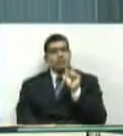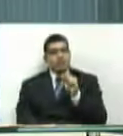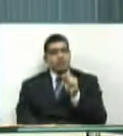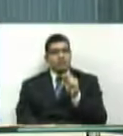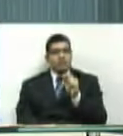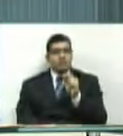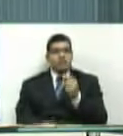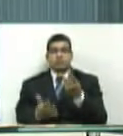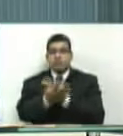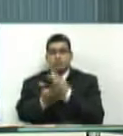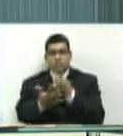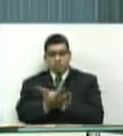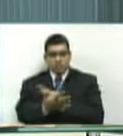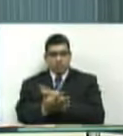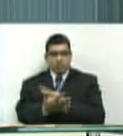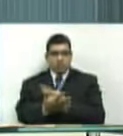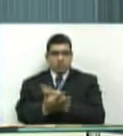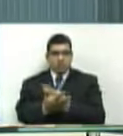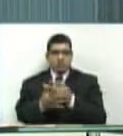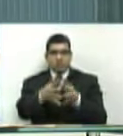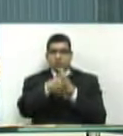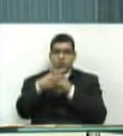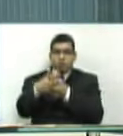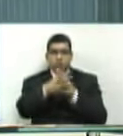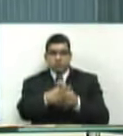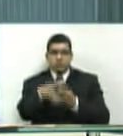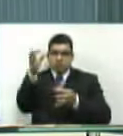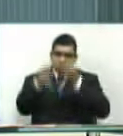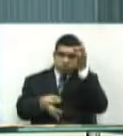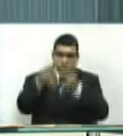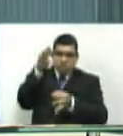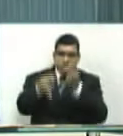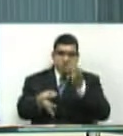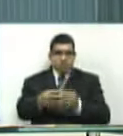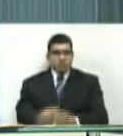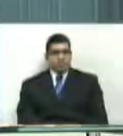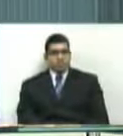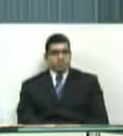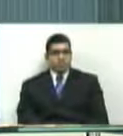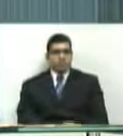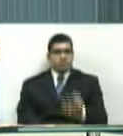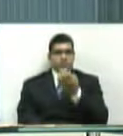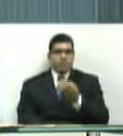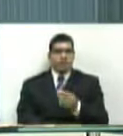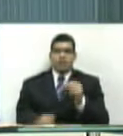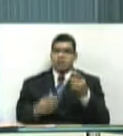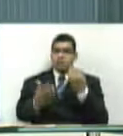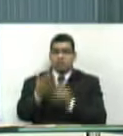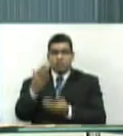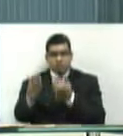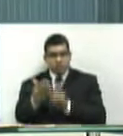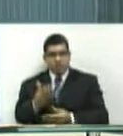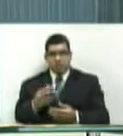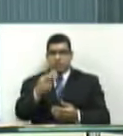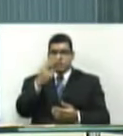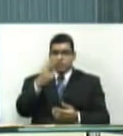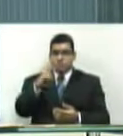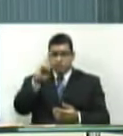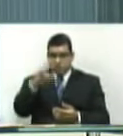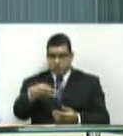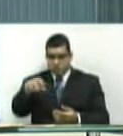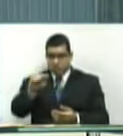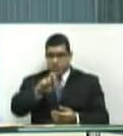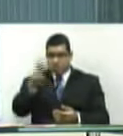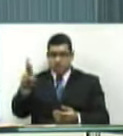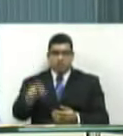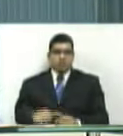um erro, de uma atrapalhada judicial, que causou um prejuízo de 200 milhões de reais ao